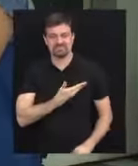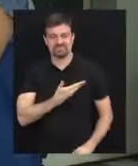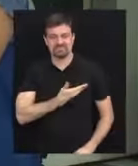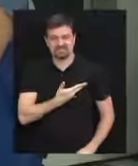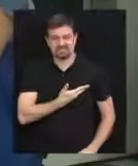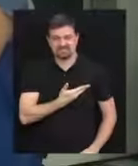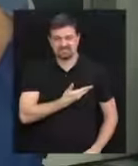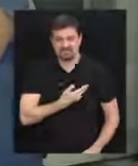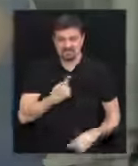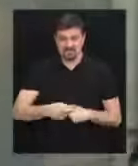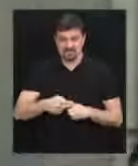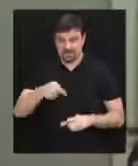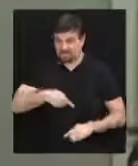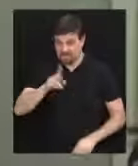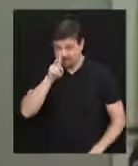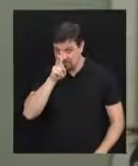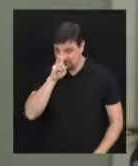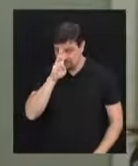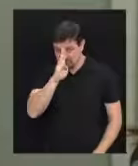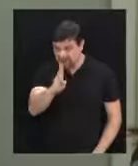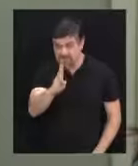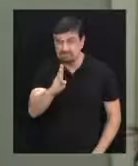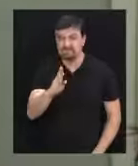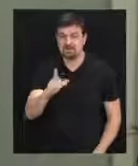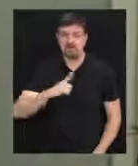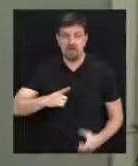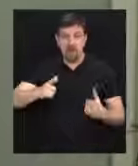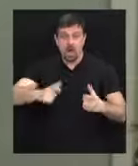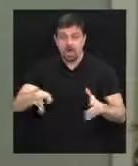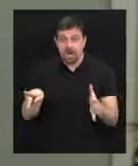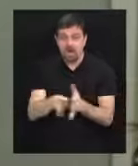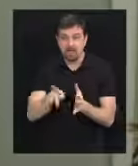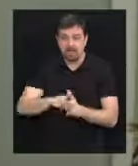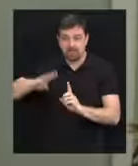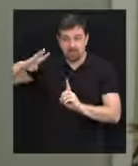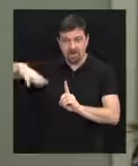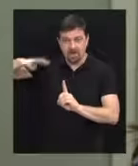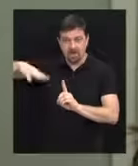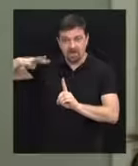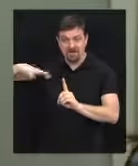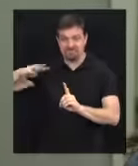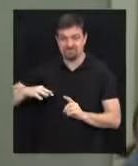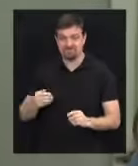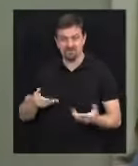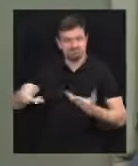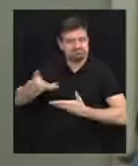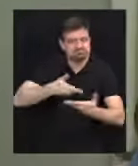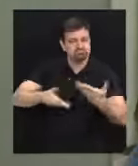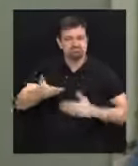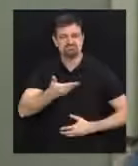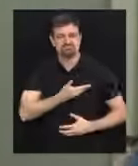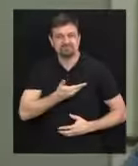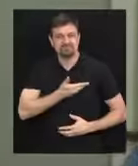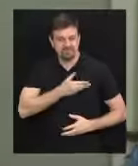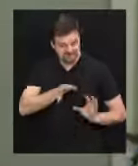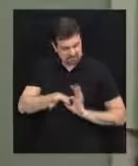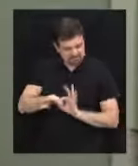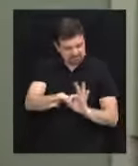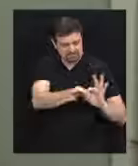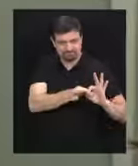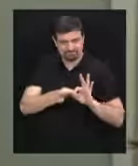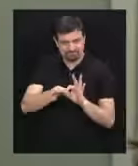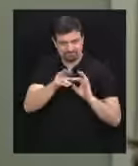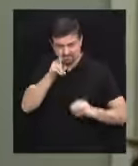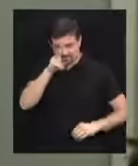e fazer amizades, né? Porque aqui, acima de tudo, a gente também é um lugar onde os fãs podem fazer amizade, desenvolver